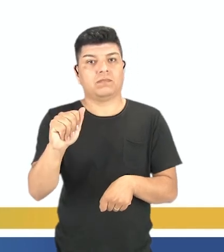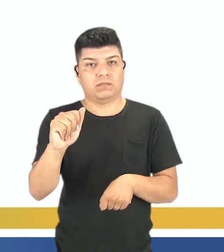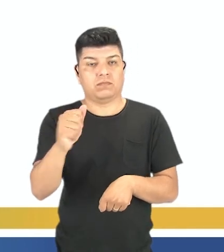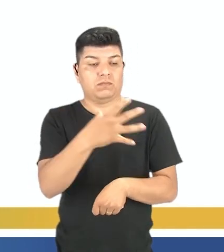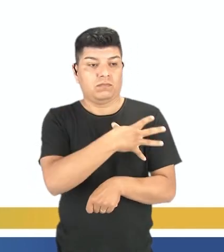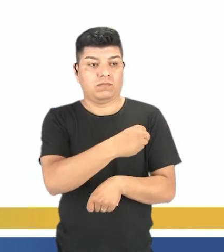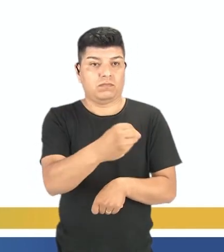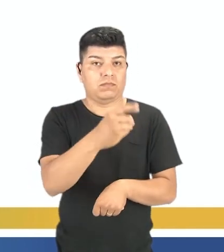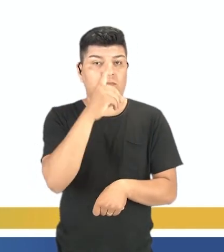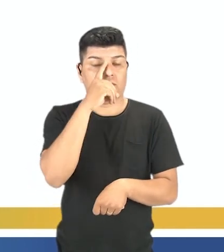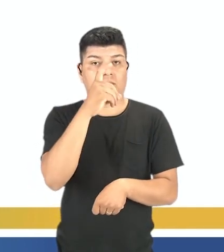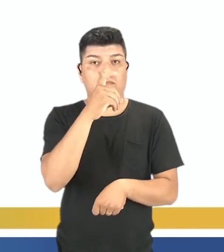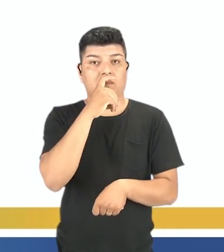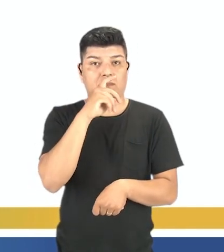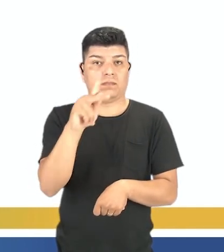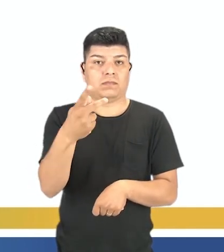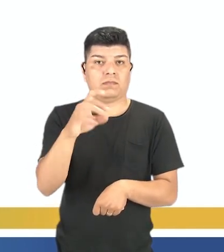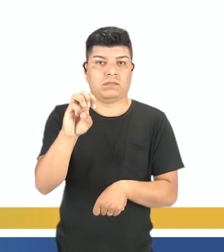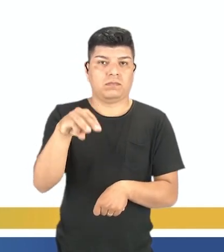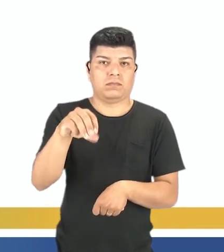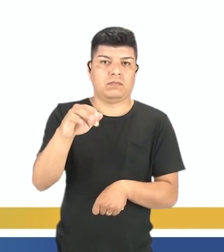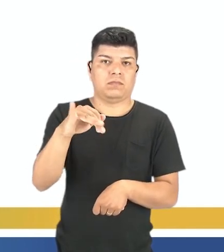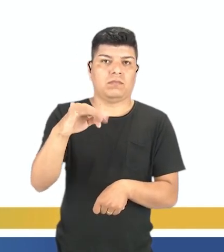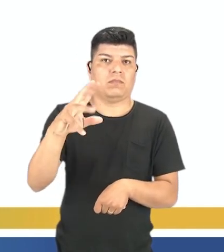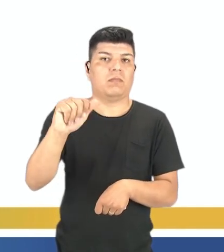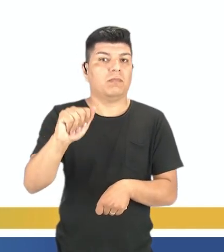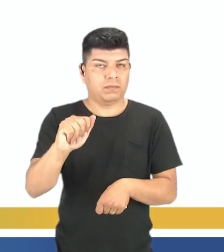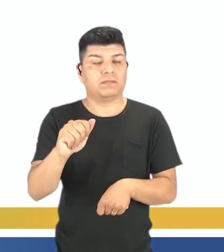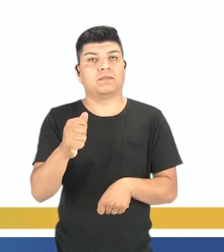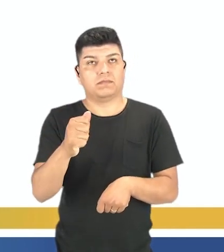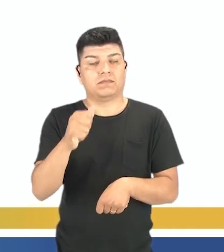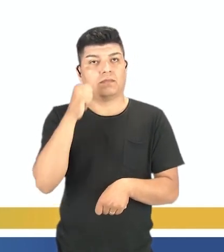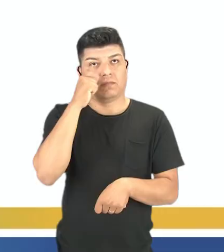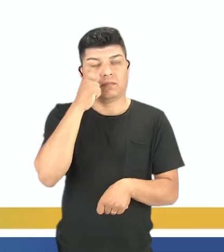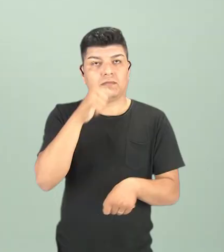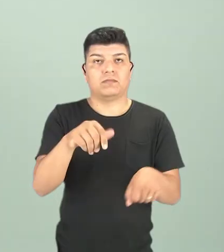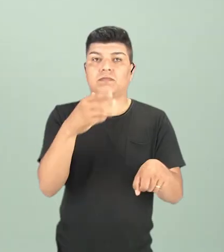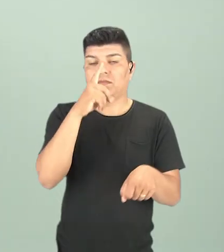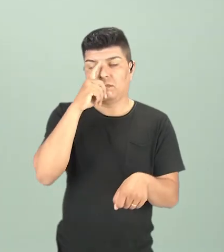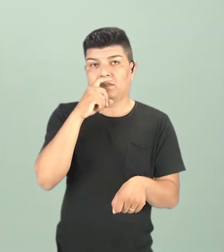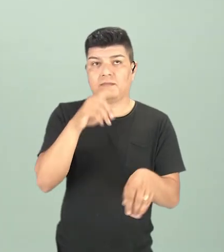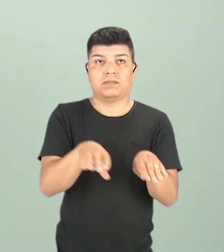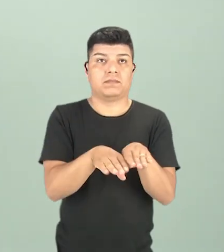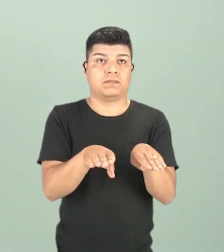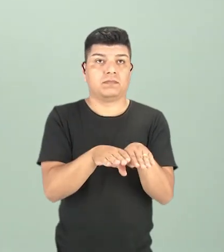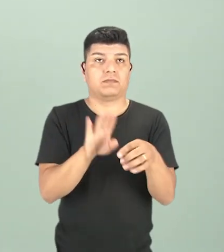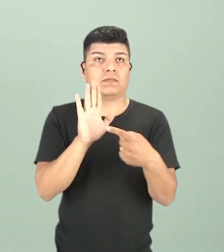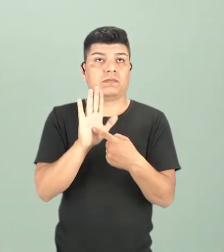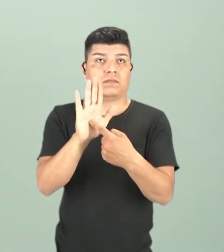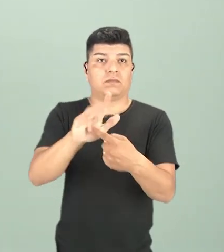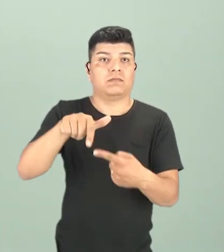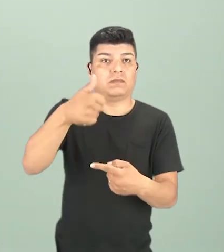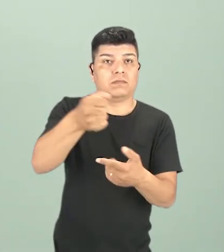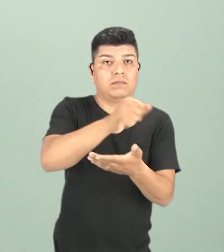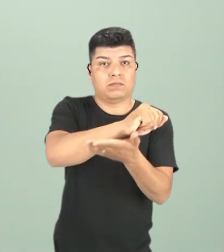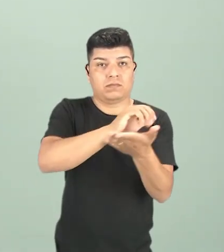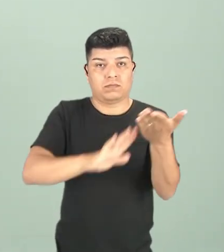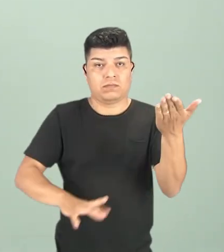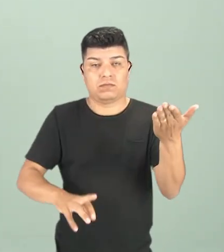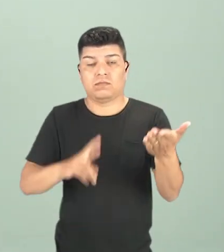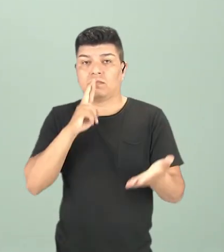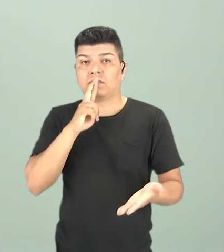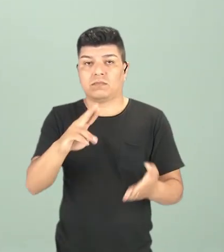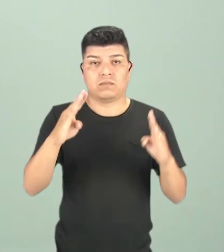hemofílico, ou seja, o pai tem que ser hemofílico e a mãe tem que ser heterozigota, tá? Então, eu vou deixar também outra questão para